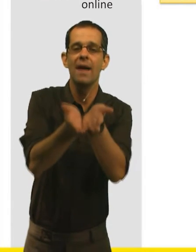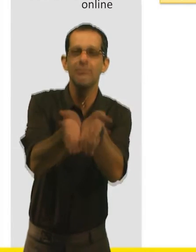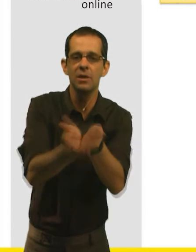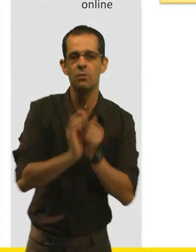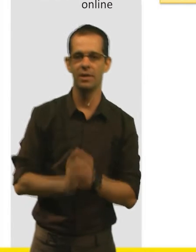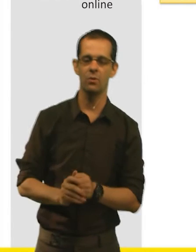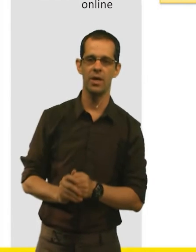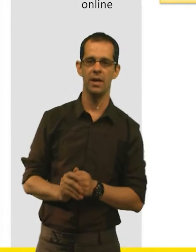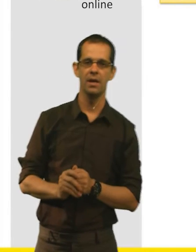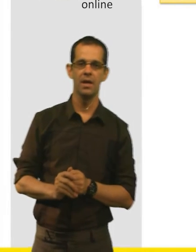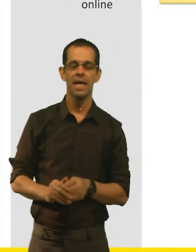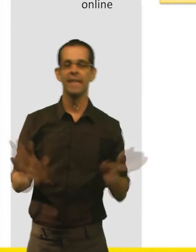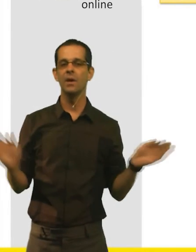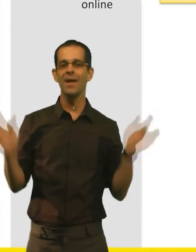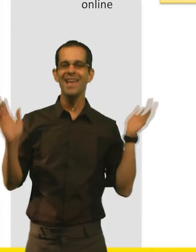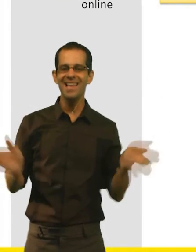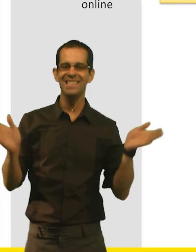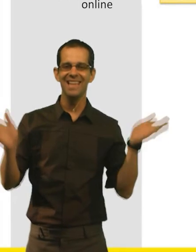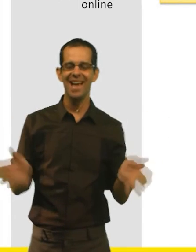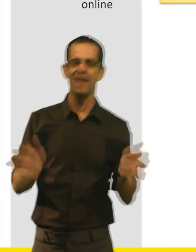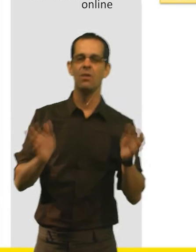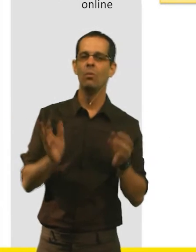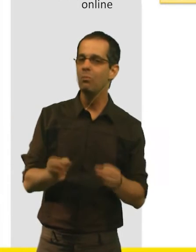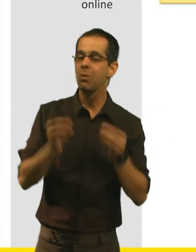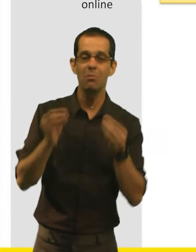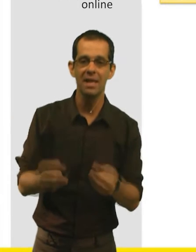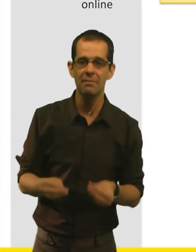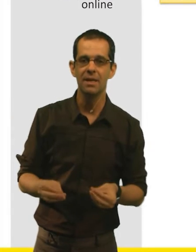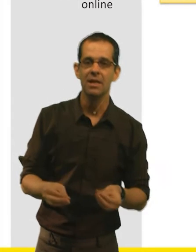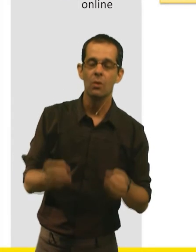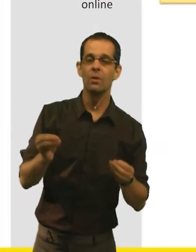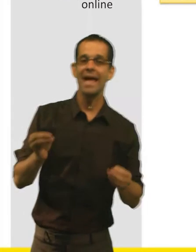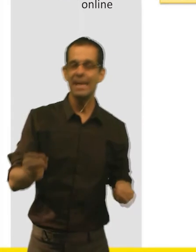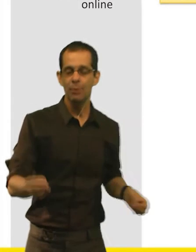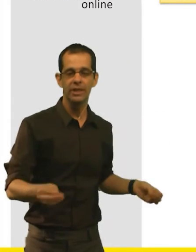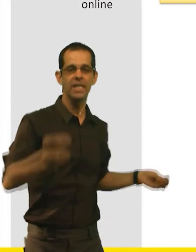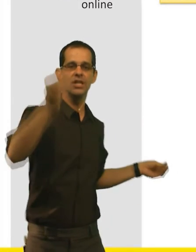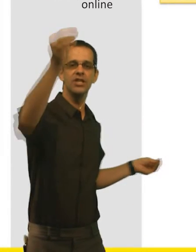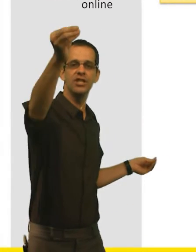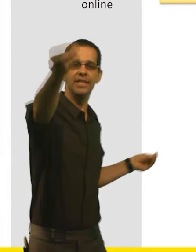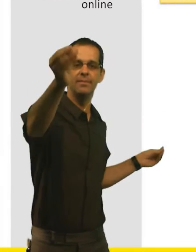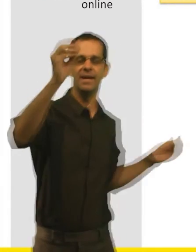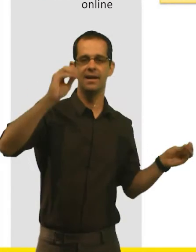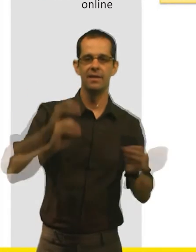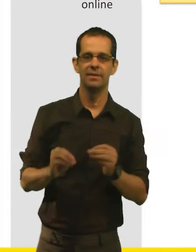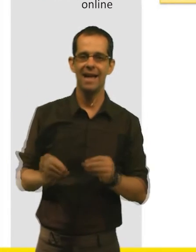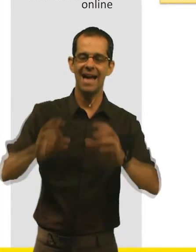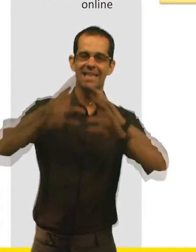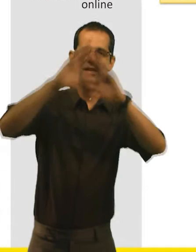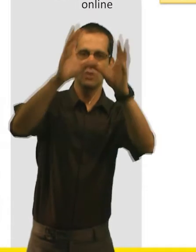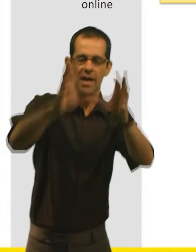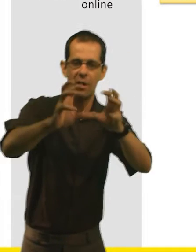o caminho percorrer. Então, esse é um problema. É importante a gente determinar,